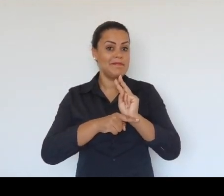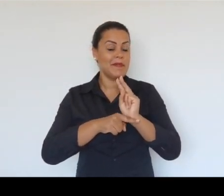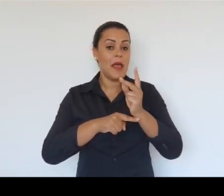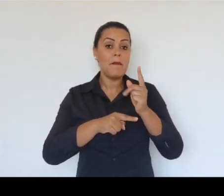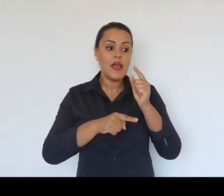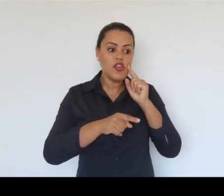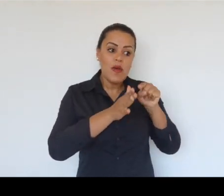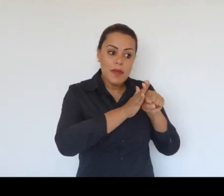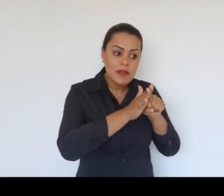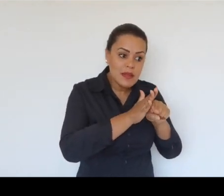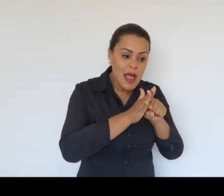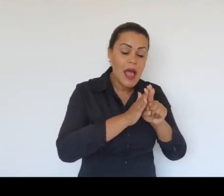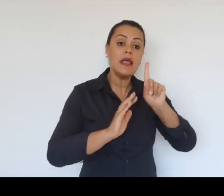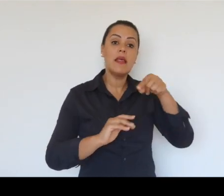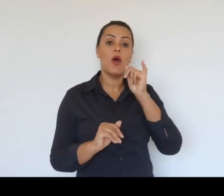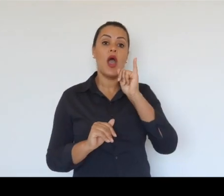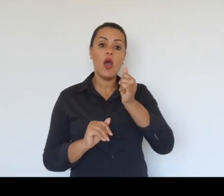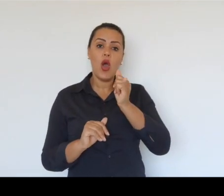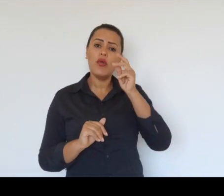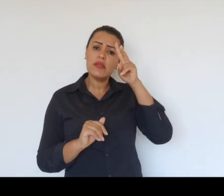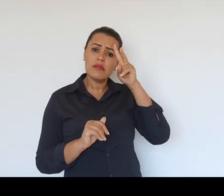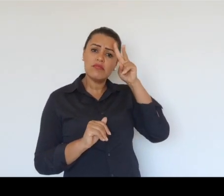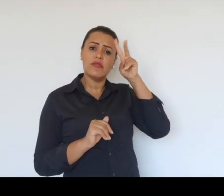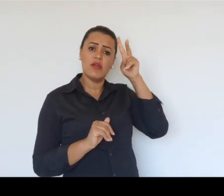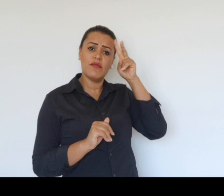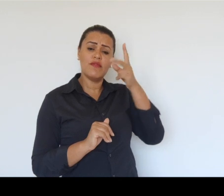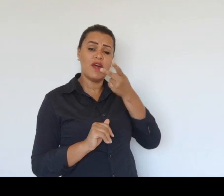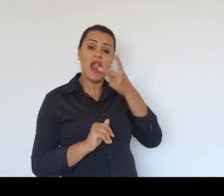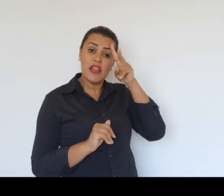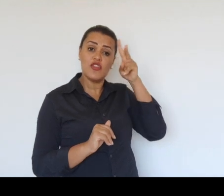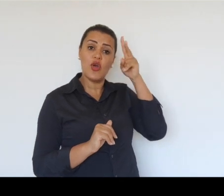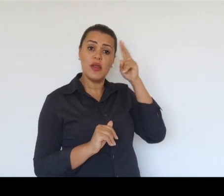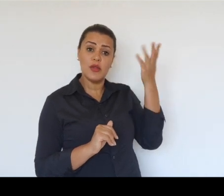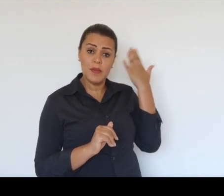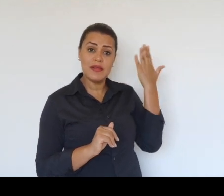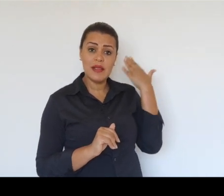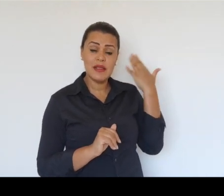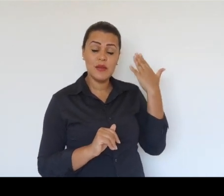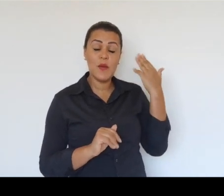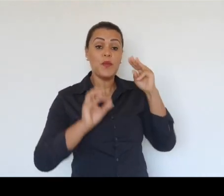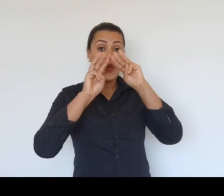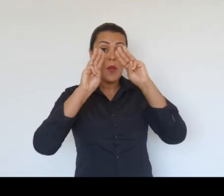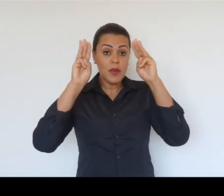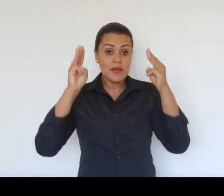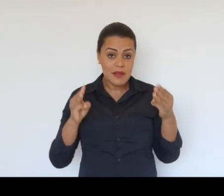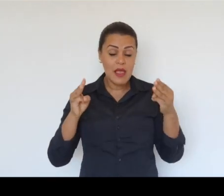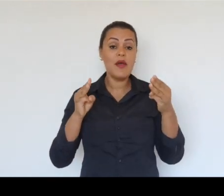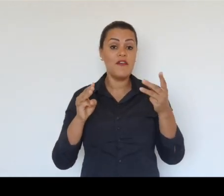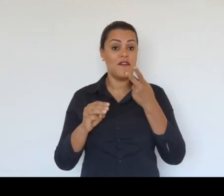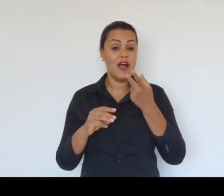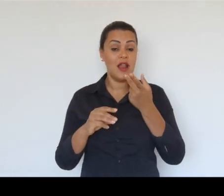né, para que as pessoas se apropriem também do patrimônio arqueológico. O museu foca principalmente nessa